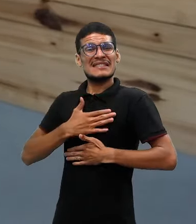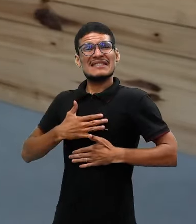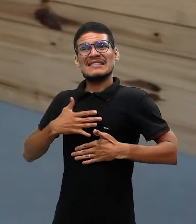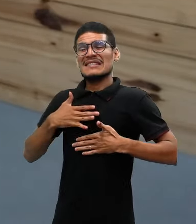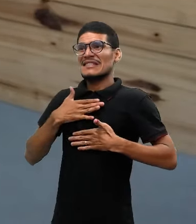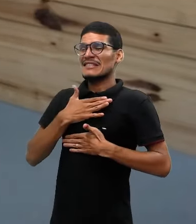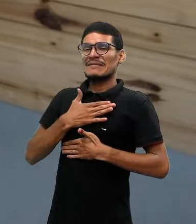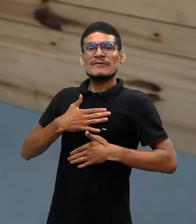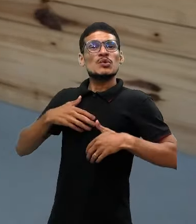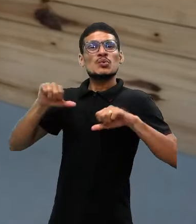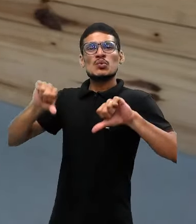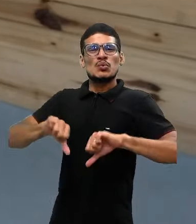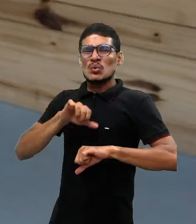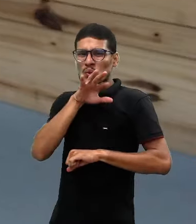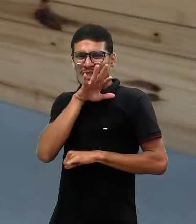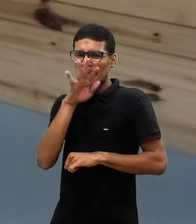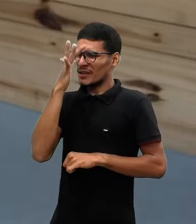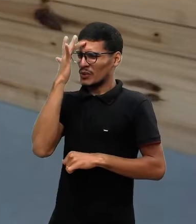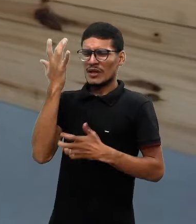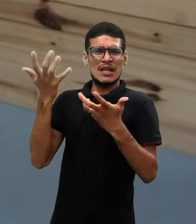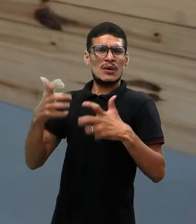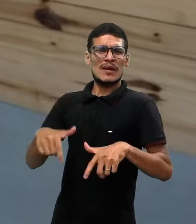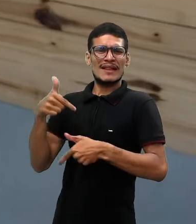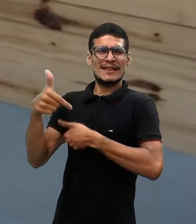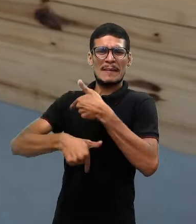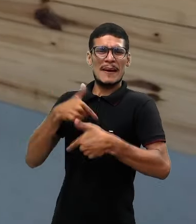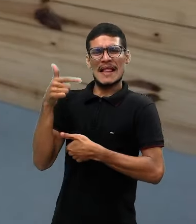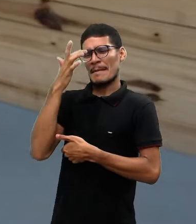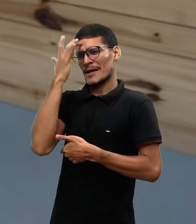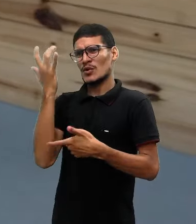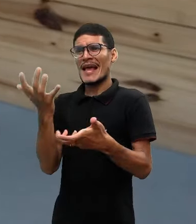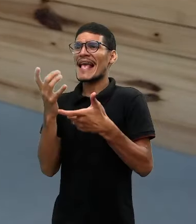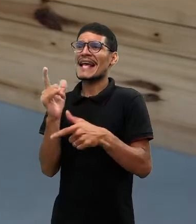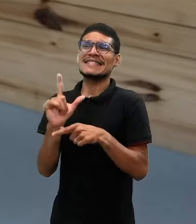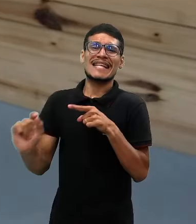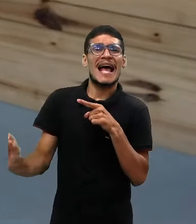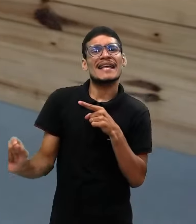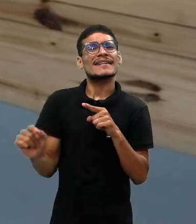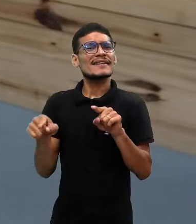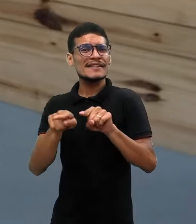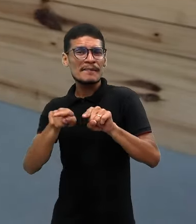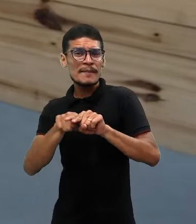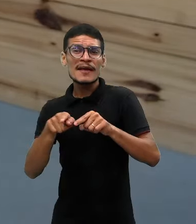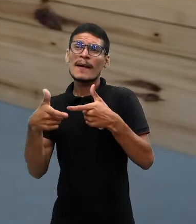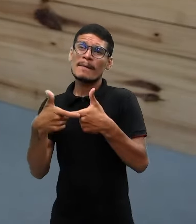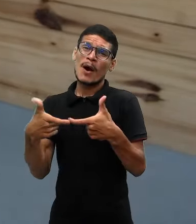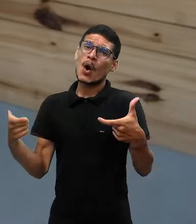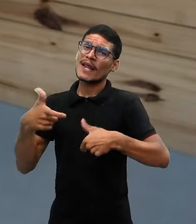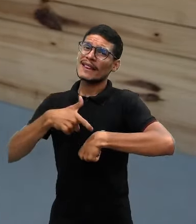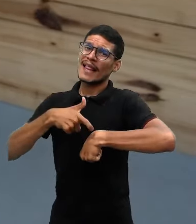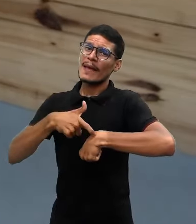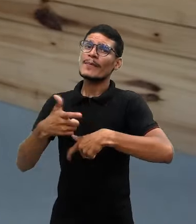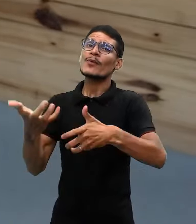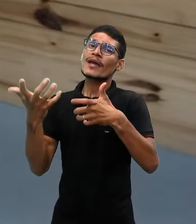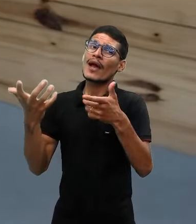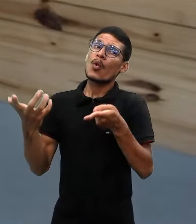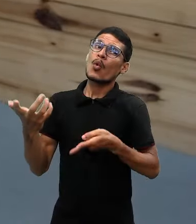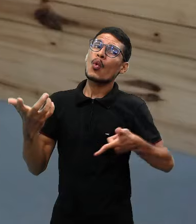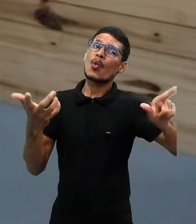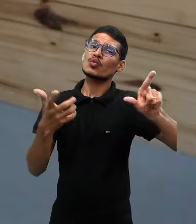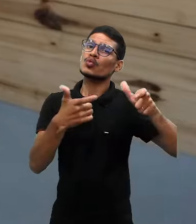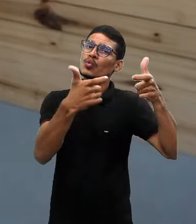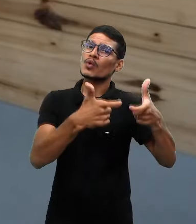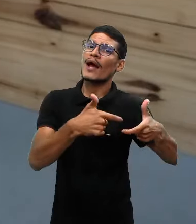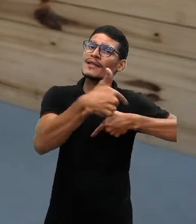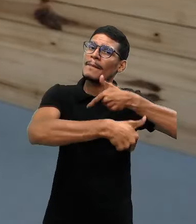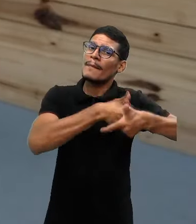ninguém aguenta trabalhar, aquela que as pessoas passam a querer sair e que a maioria do tempo, inclusive, estão procurando outra vaga de trabalho.